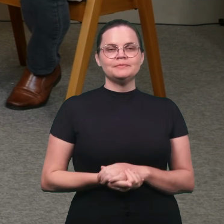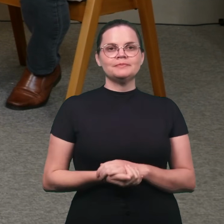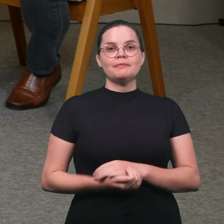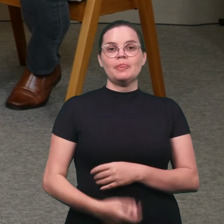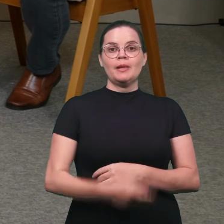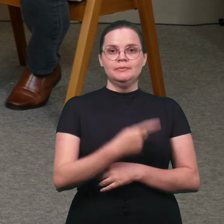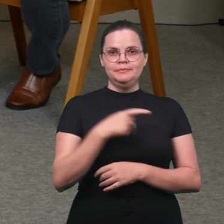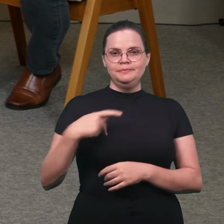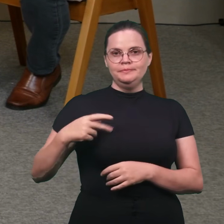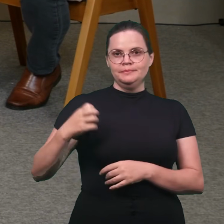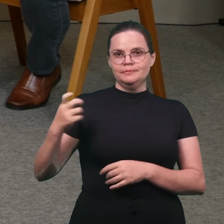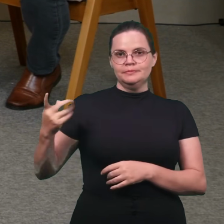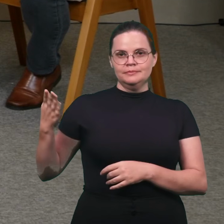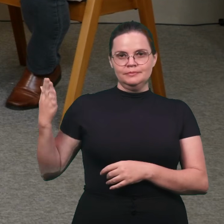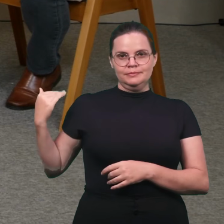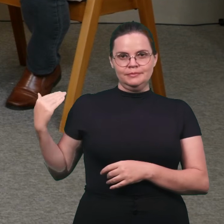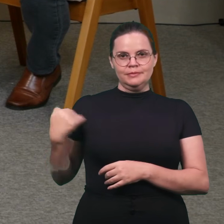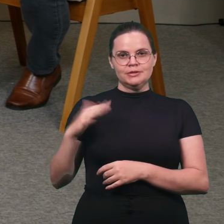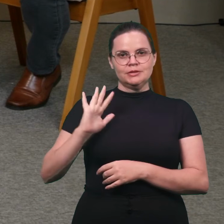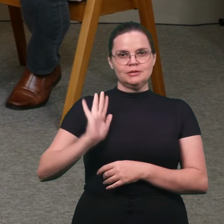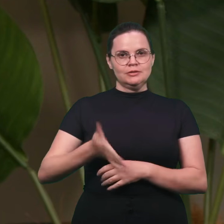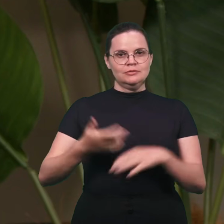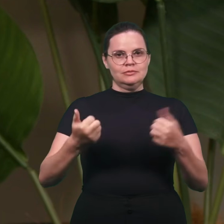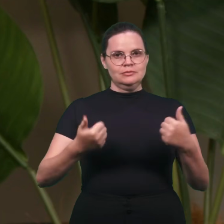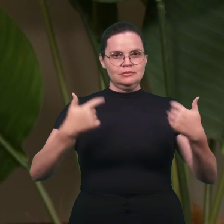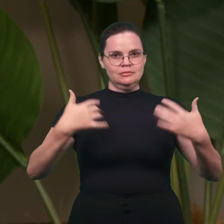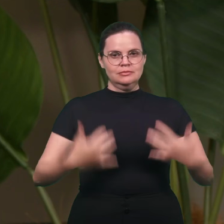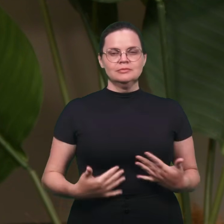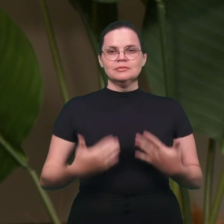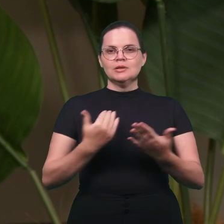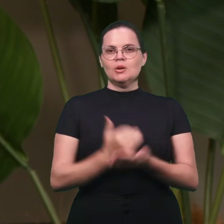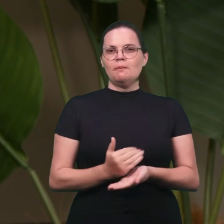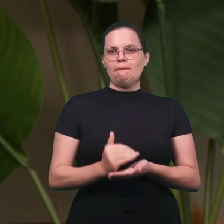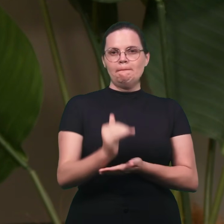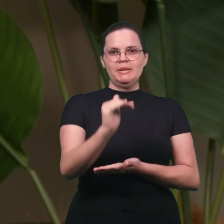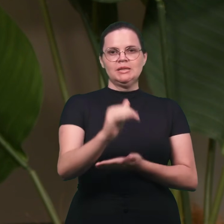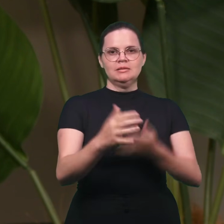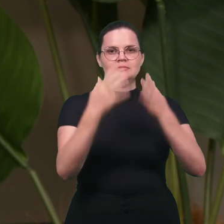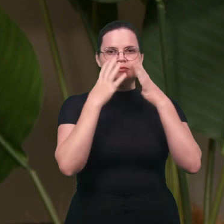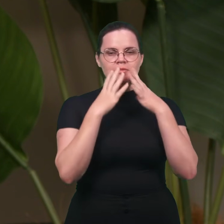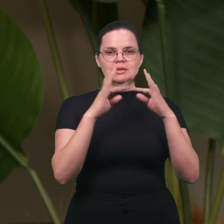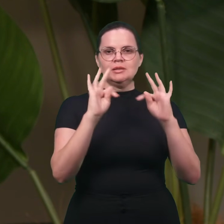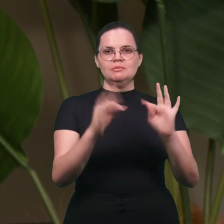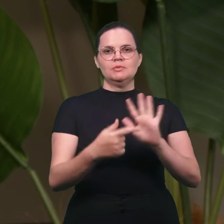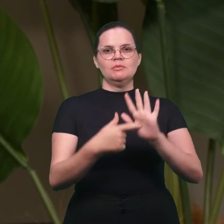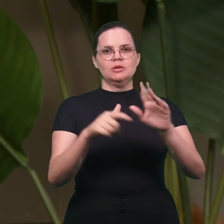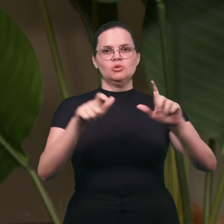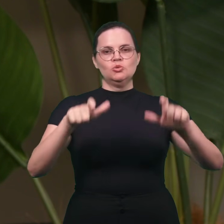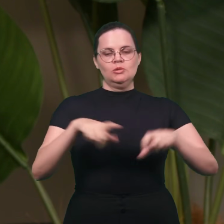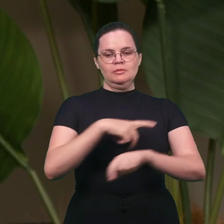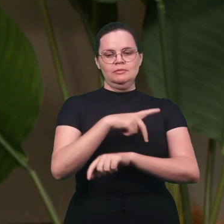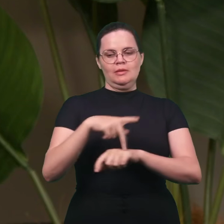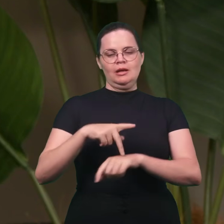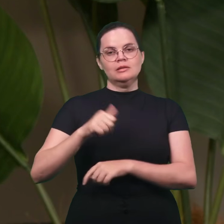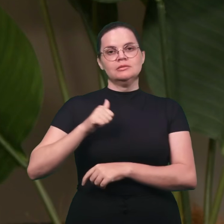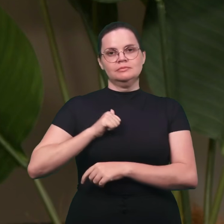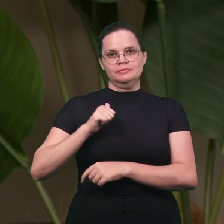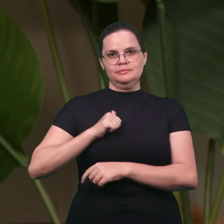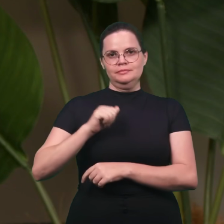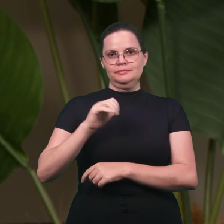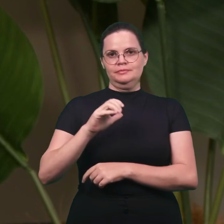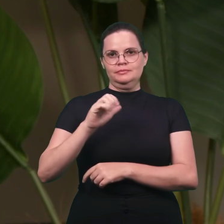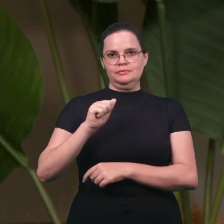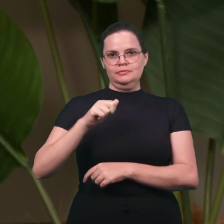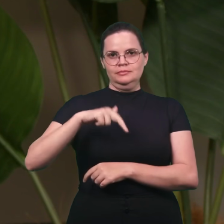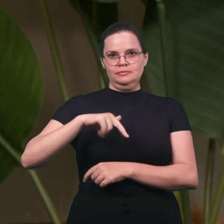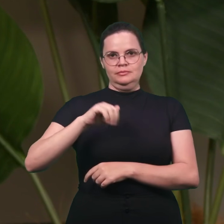semana passada com o especial Canadá, um programa maravilhoso e que todos